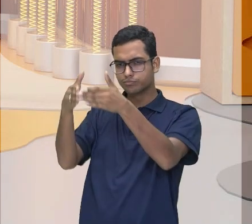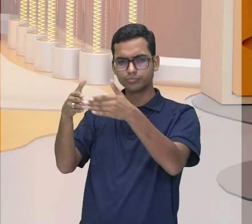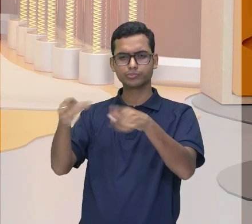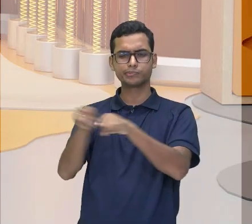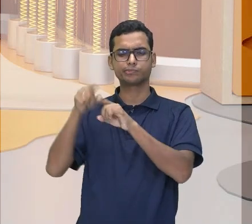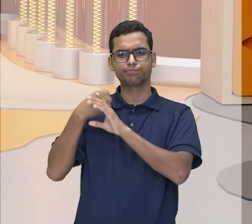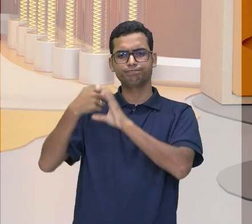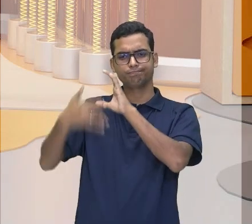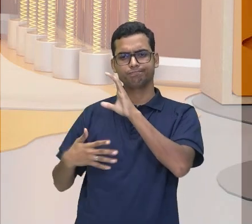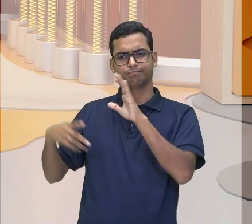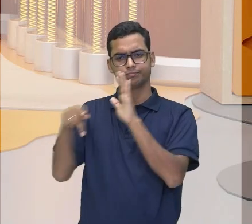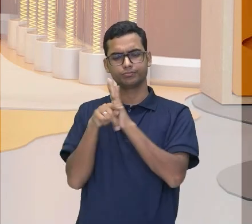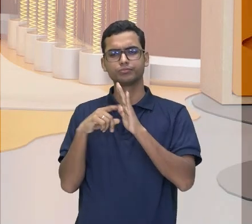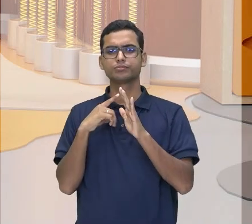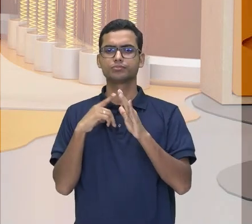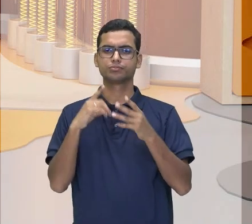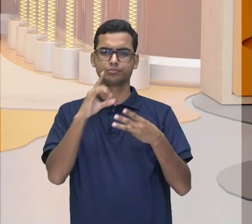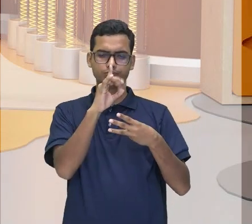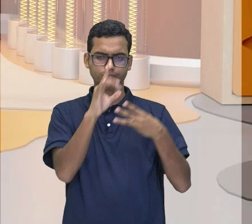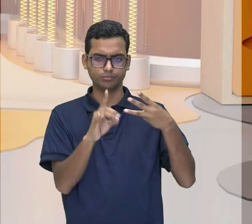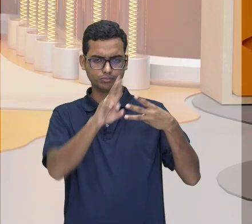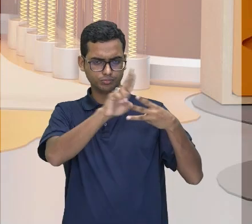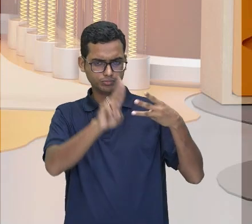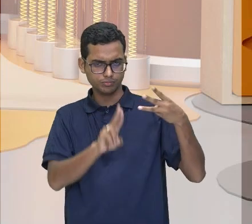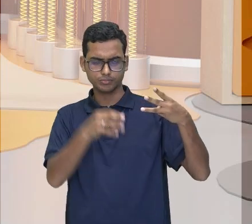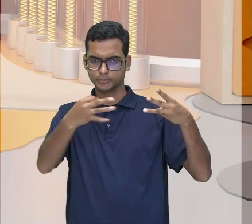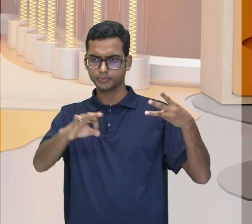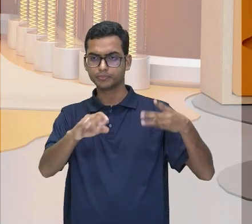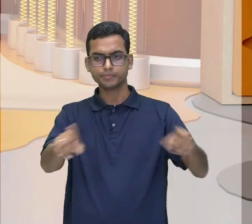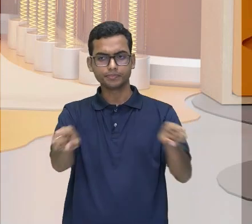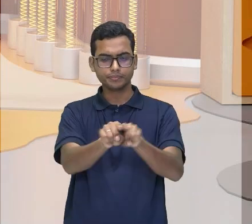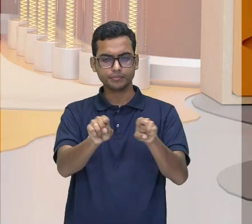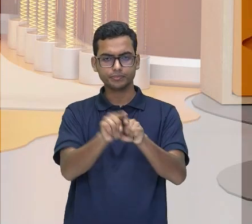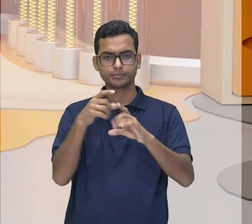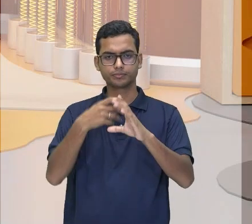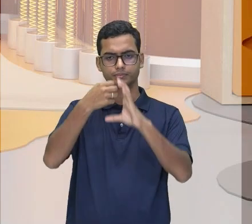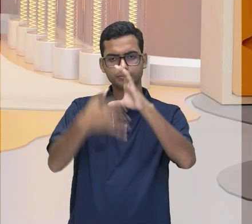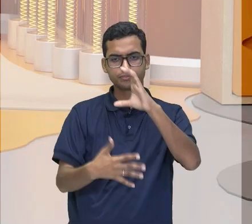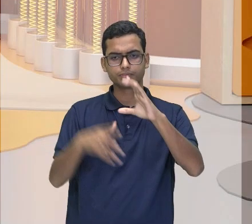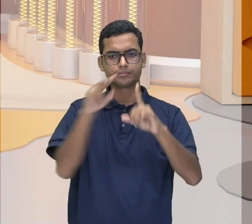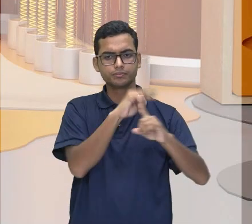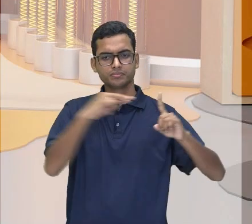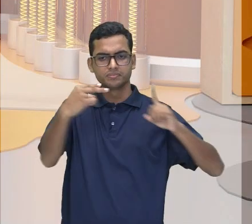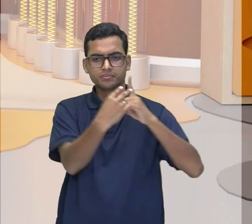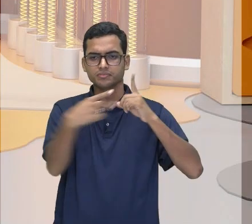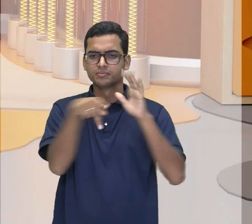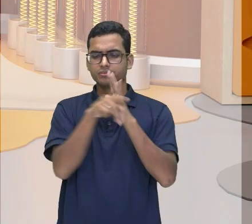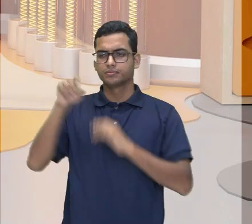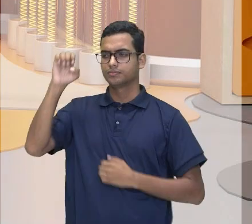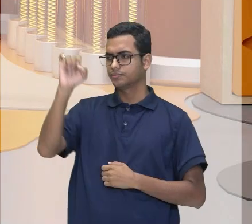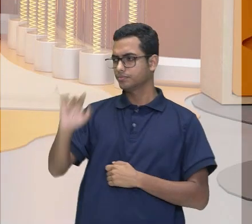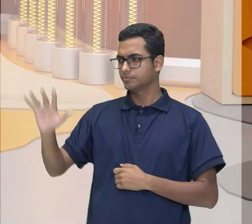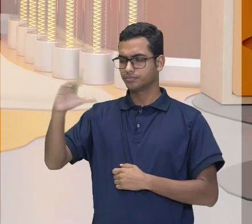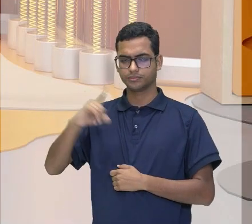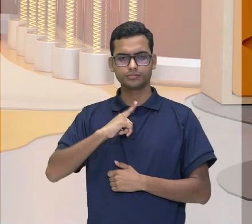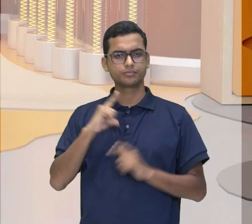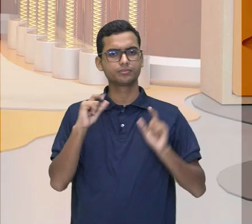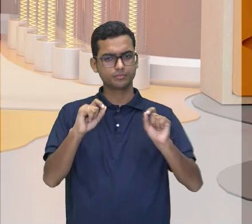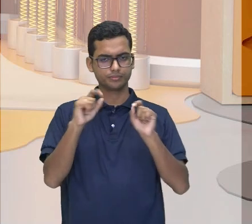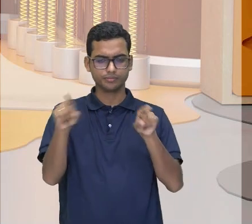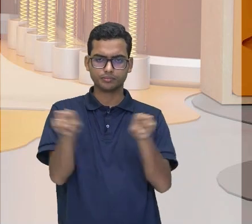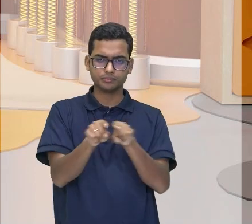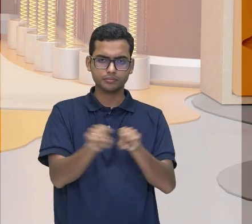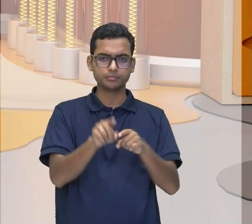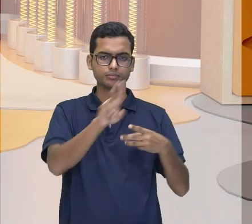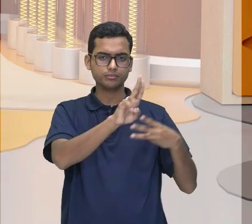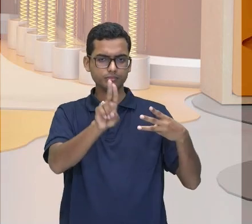caracterizando essas denominações, certo? Então, de acordo com a visão eurocêntrica, teremos essas